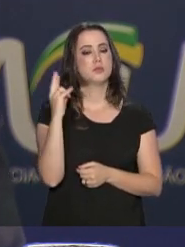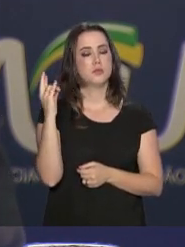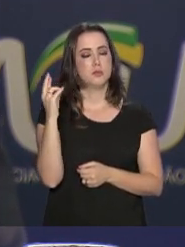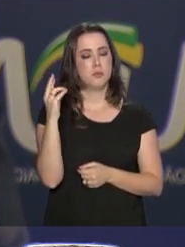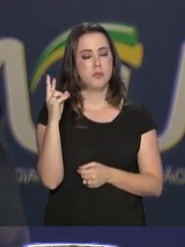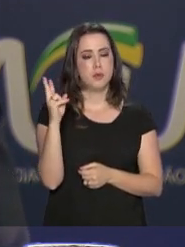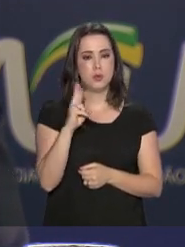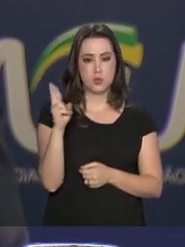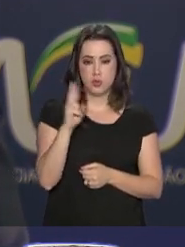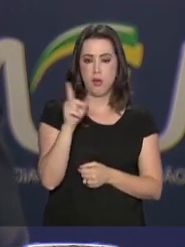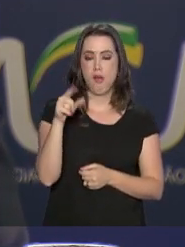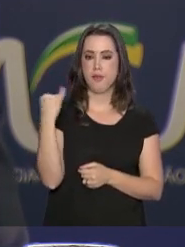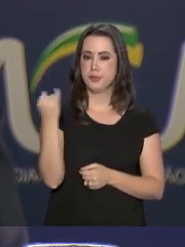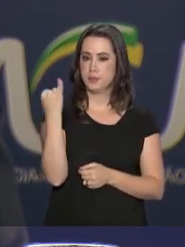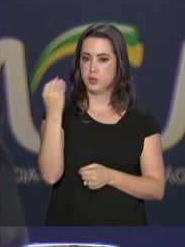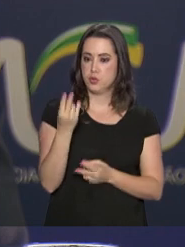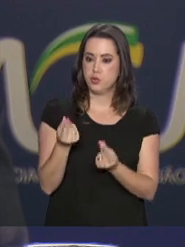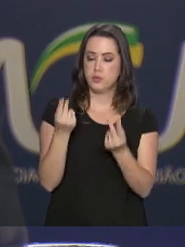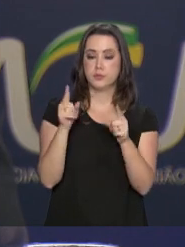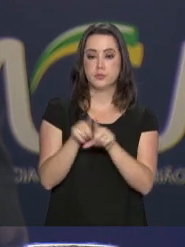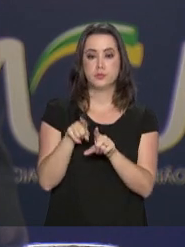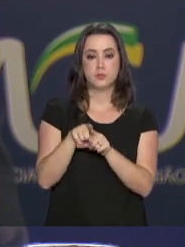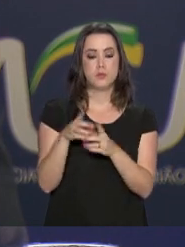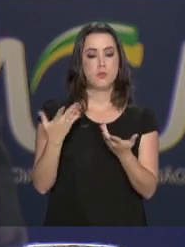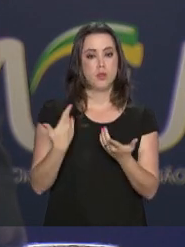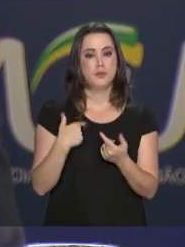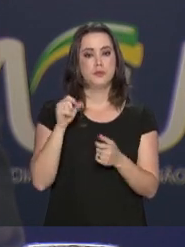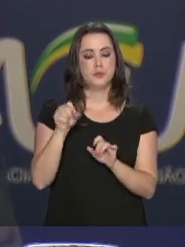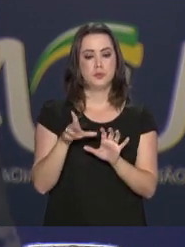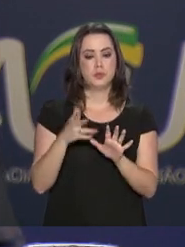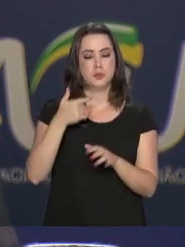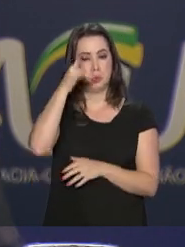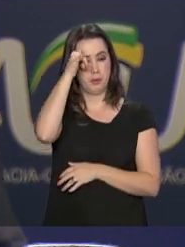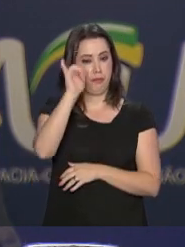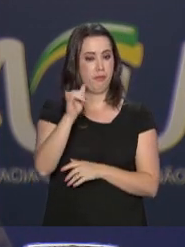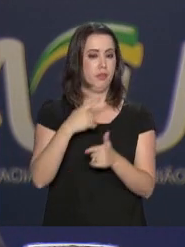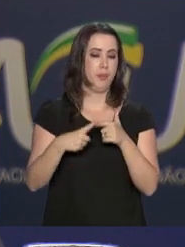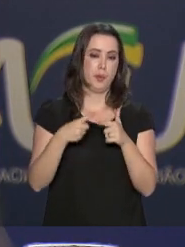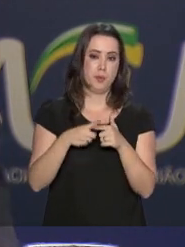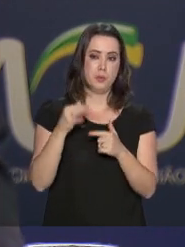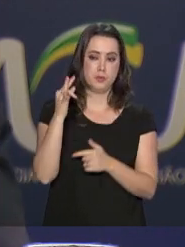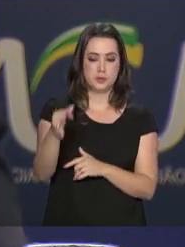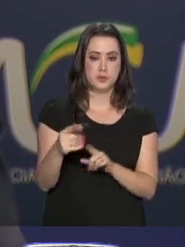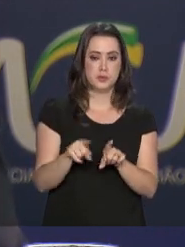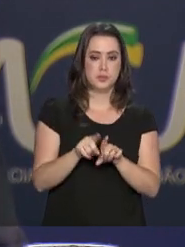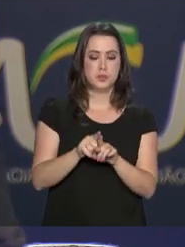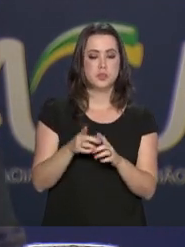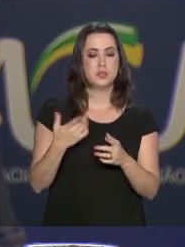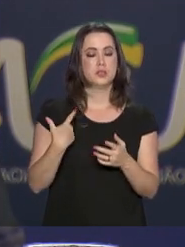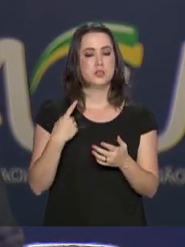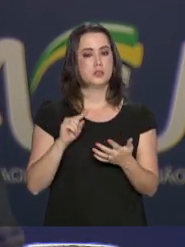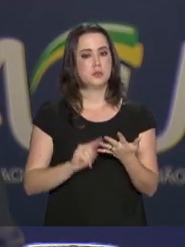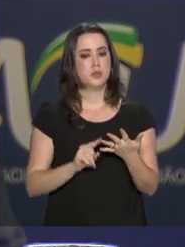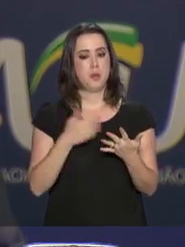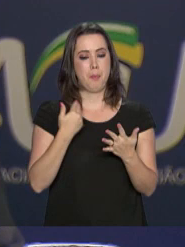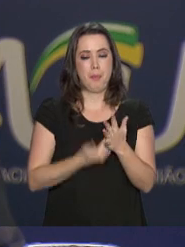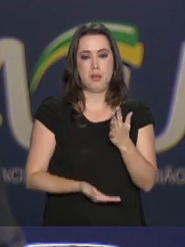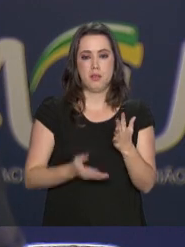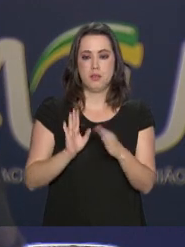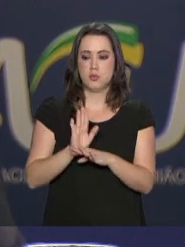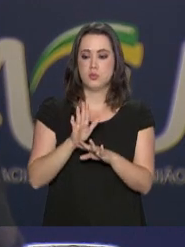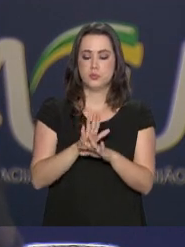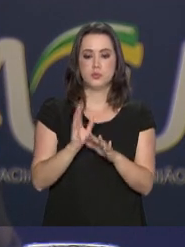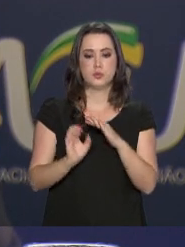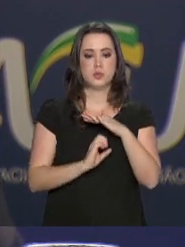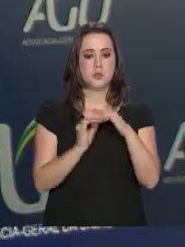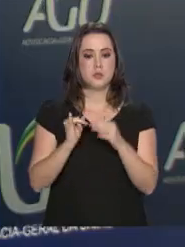significativo. Tivemos a implementação do programa de integridade para evitar casos futuros. E o último pilar que eu tenho que citar aqui é a perda de benefícios da empresa